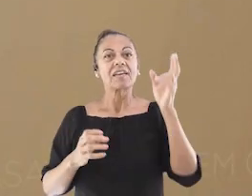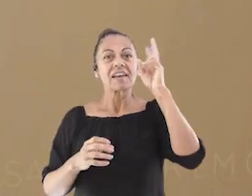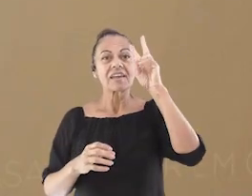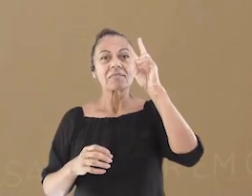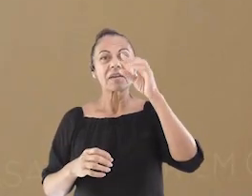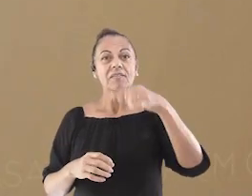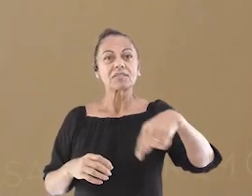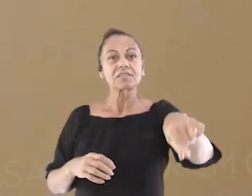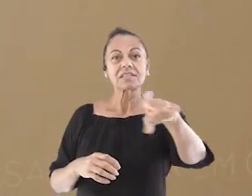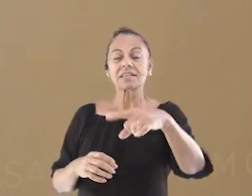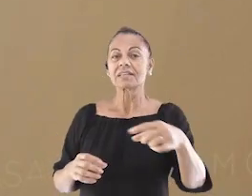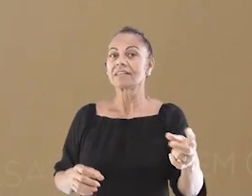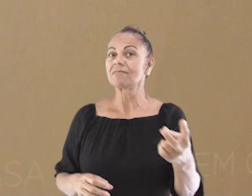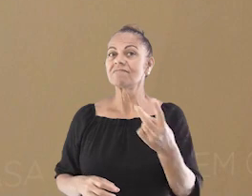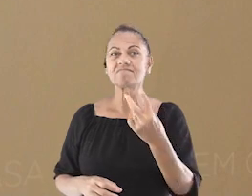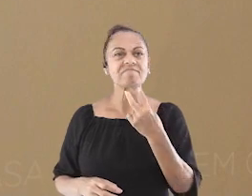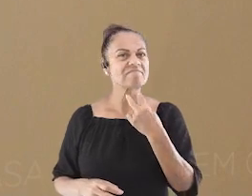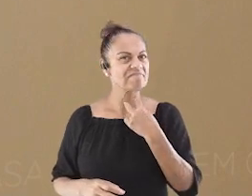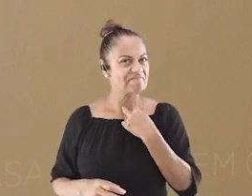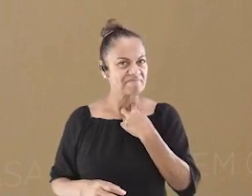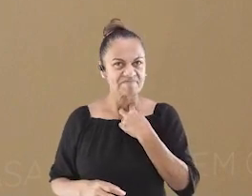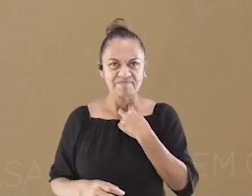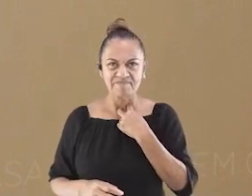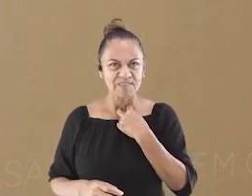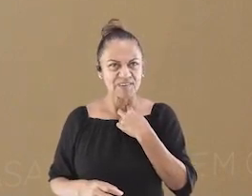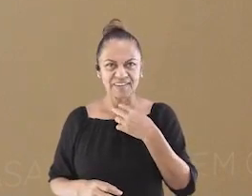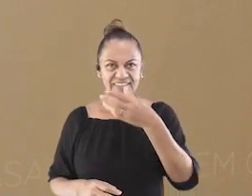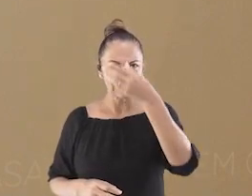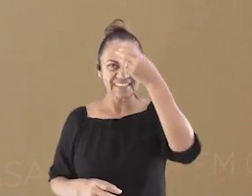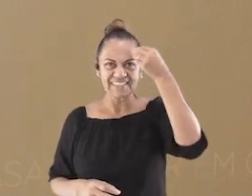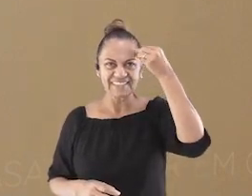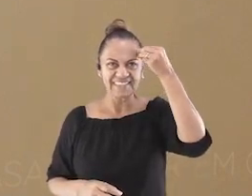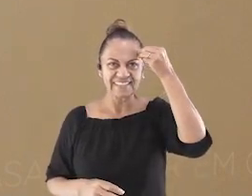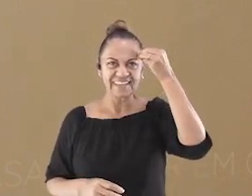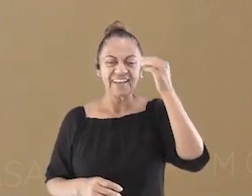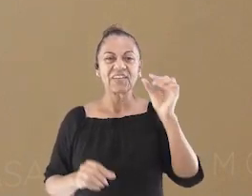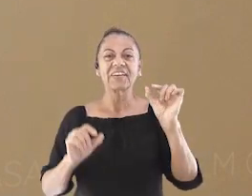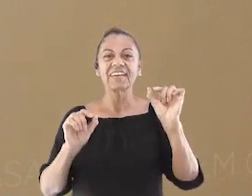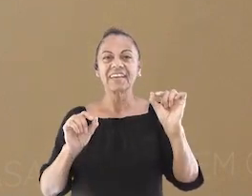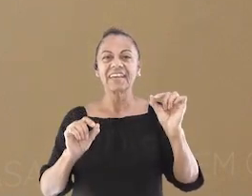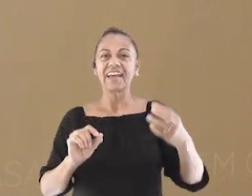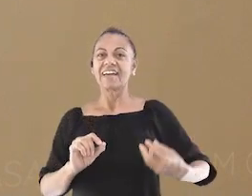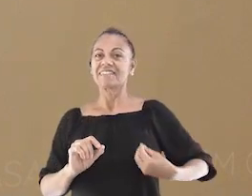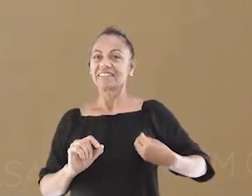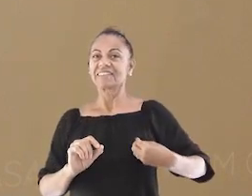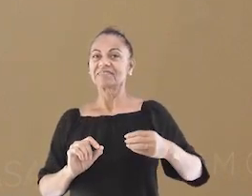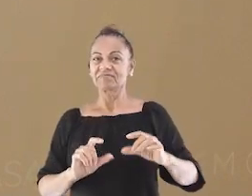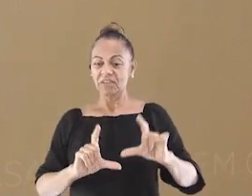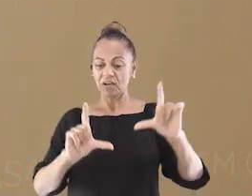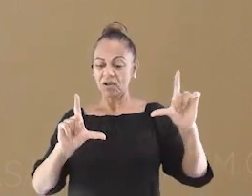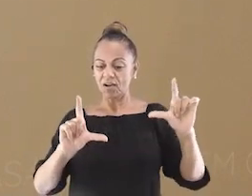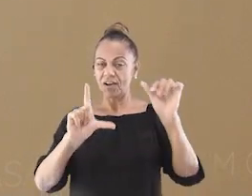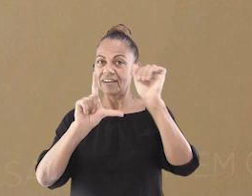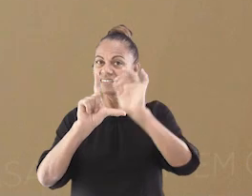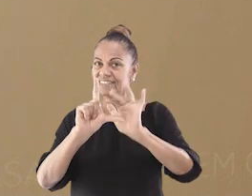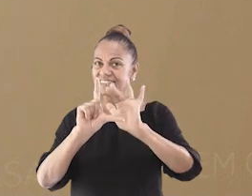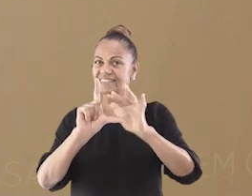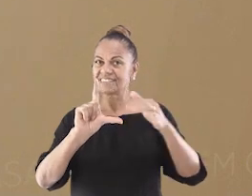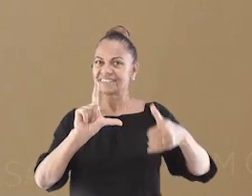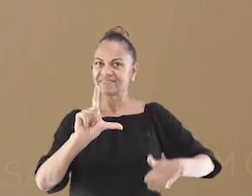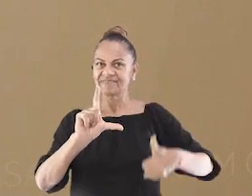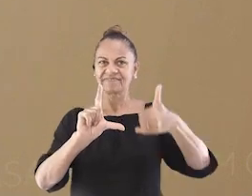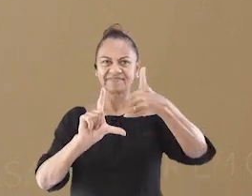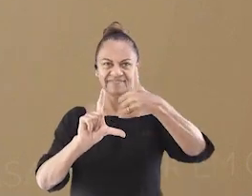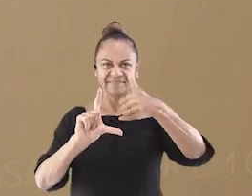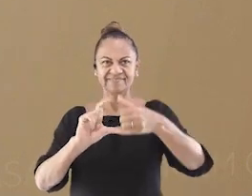quero lembrar a você que você não pode esquecer de registrar a sua presença usando esse QR